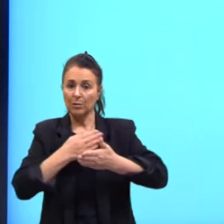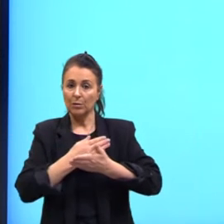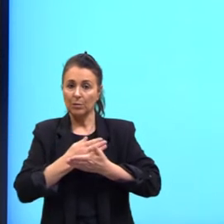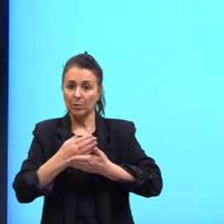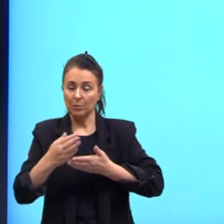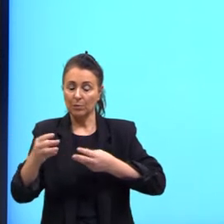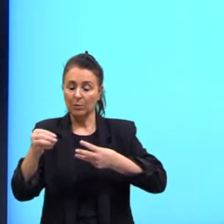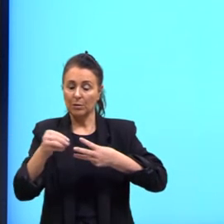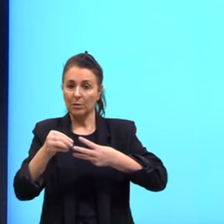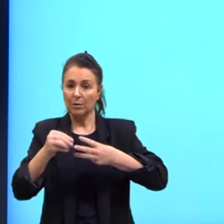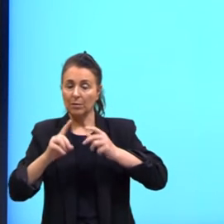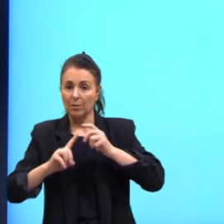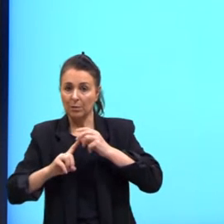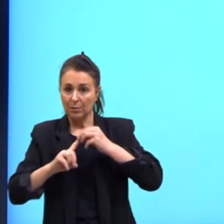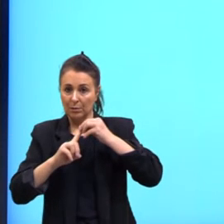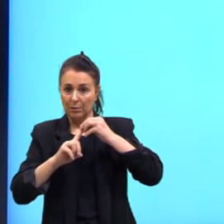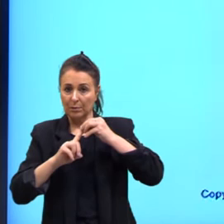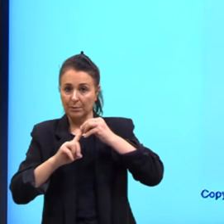lá a célula-mãe